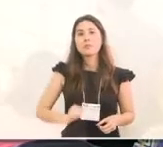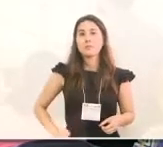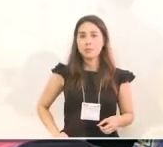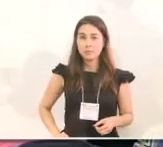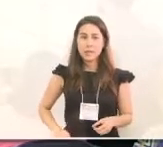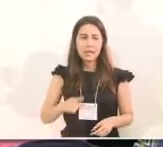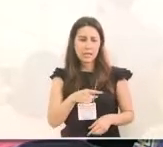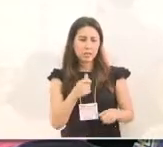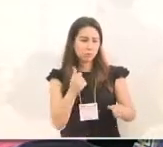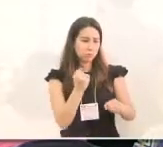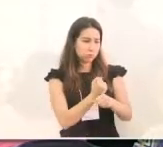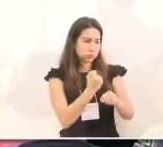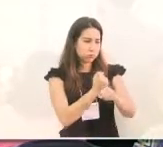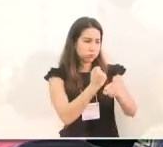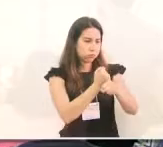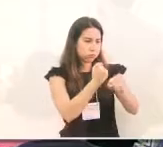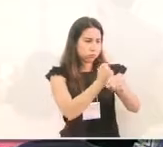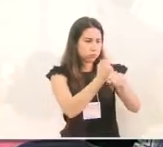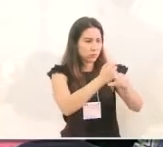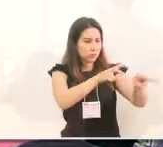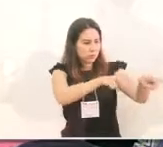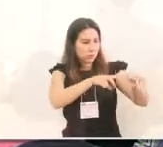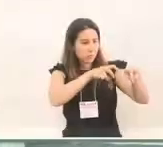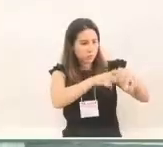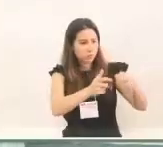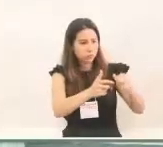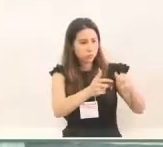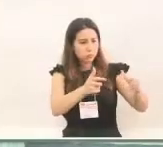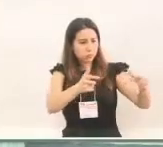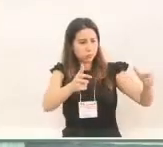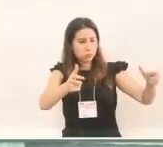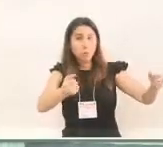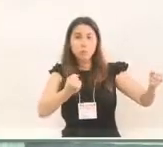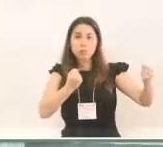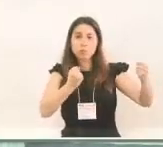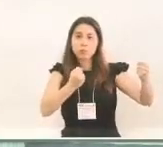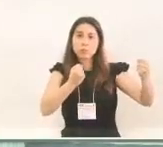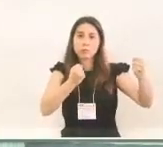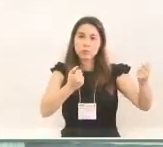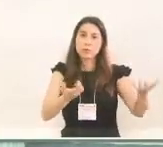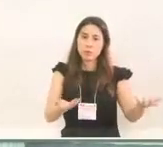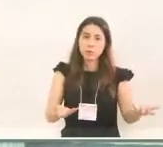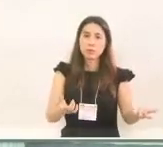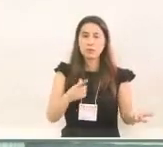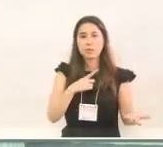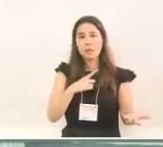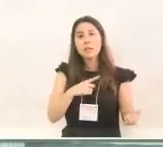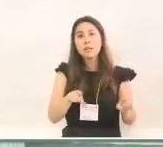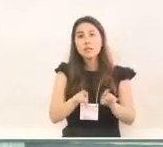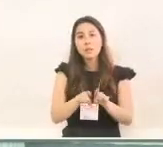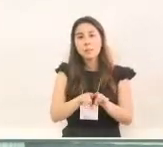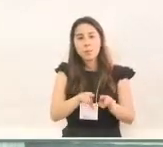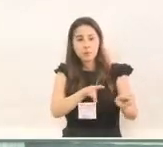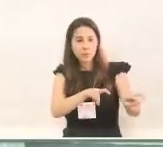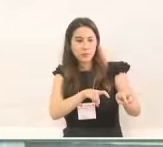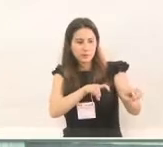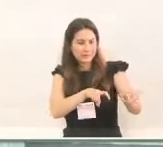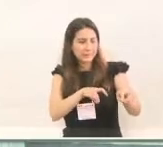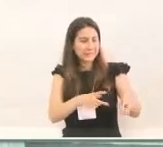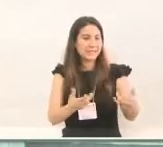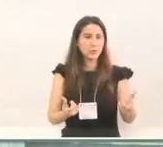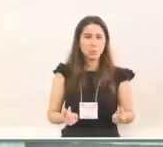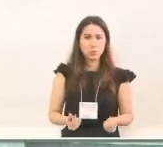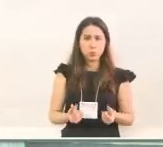fantástica se torna uma fazenda absolutamente poderosa uma fazenda é de uma riqueza incalculável